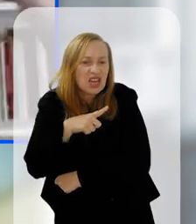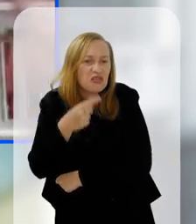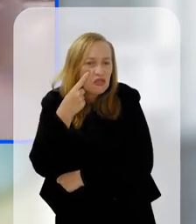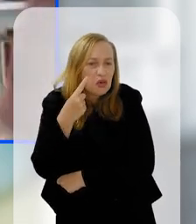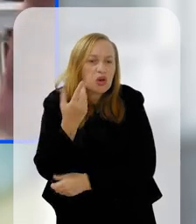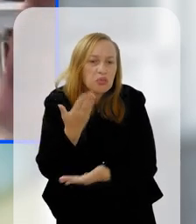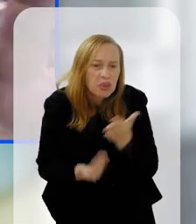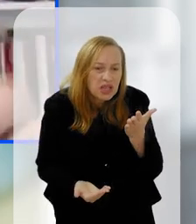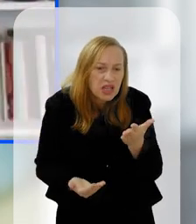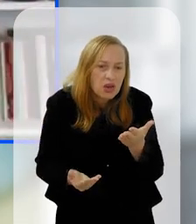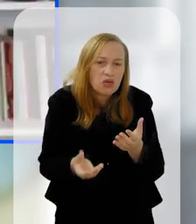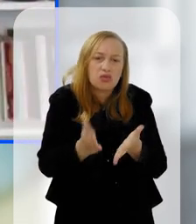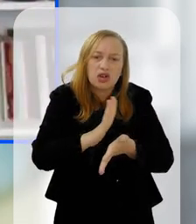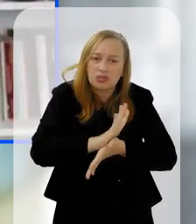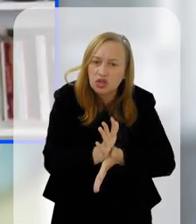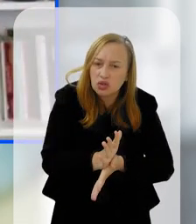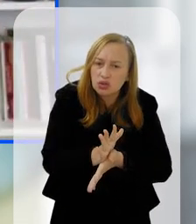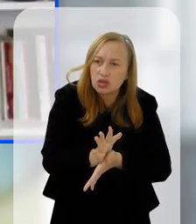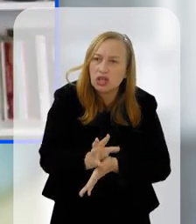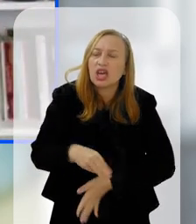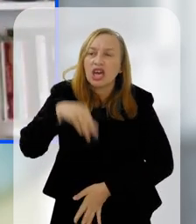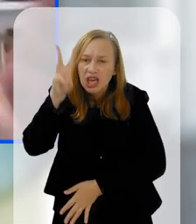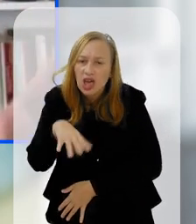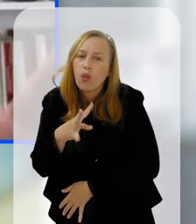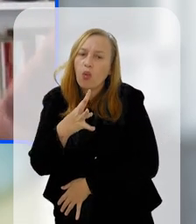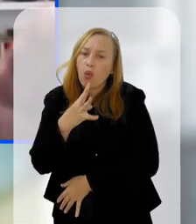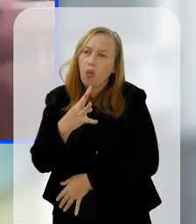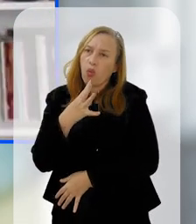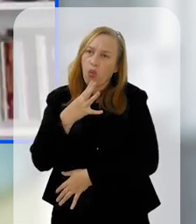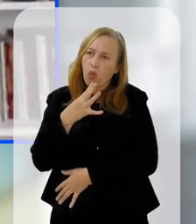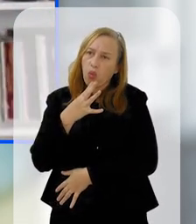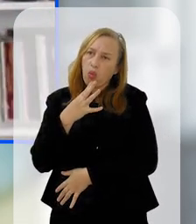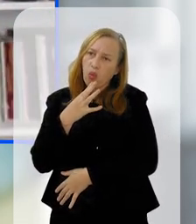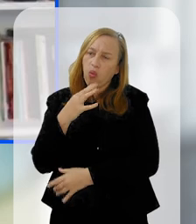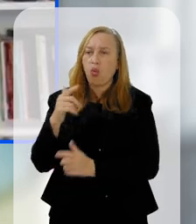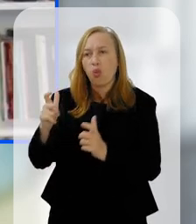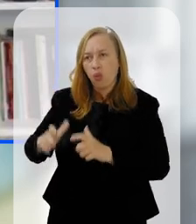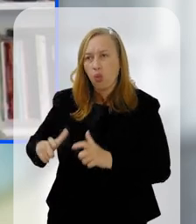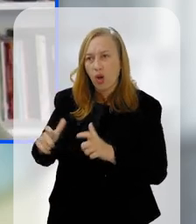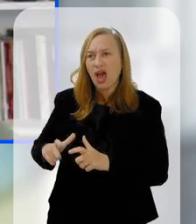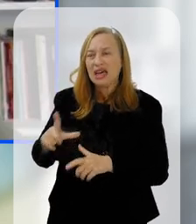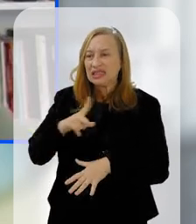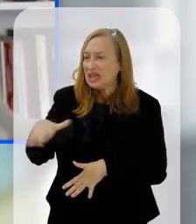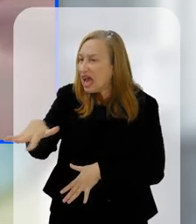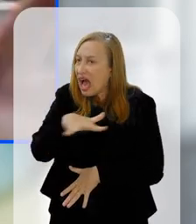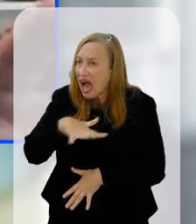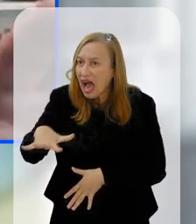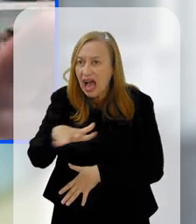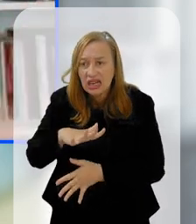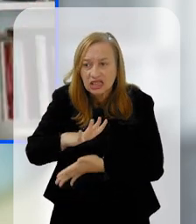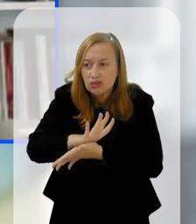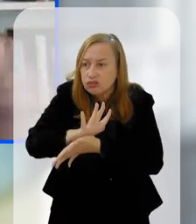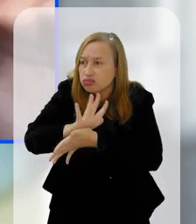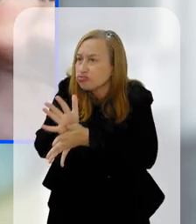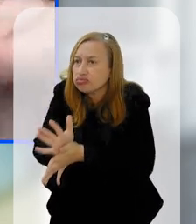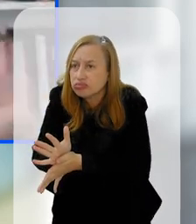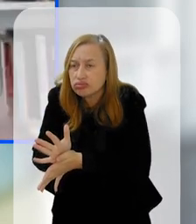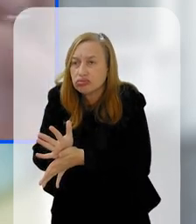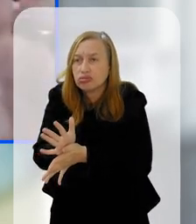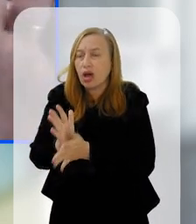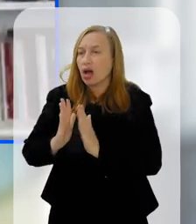foi perdido e destruído, para quem conhece o território do Rio Grande do Sul, assim, tem áreas que foram